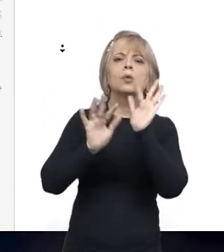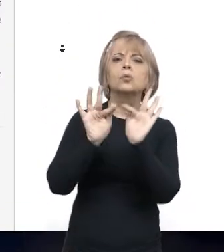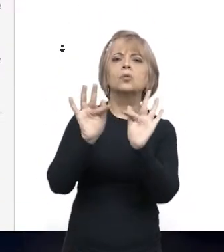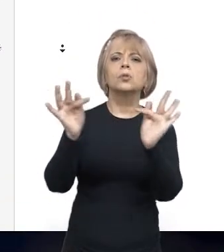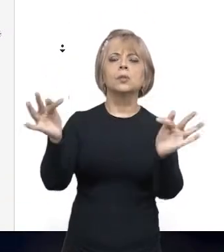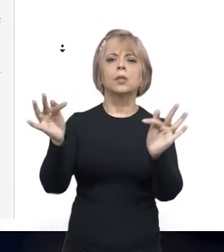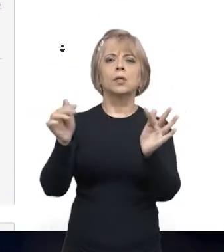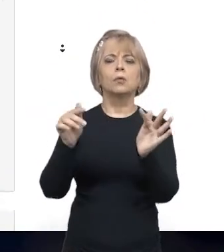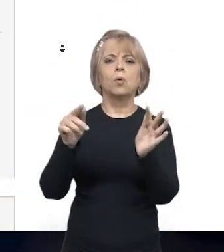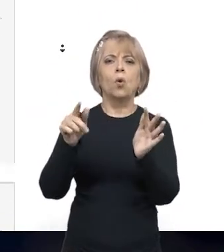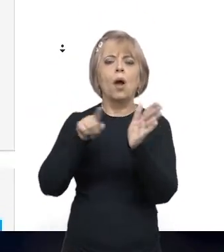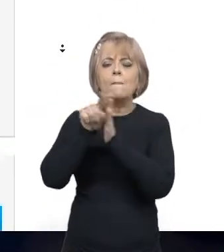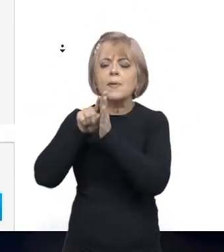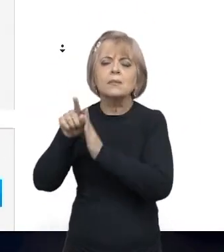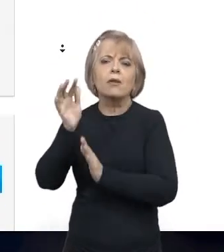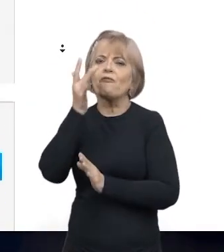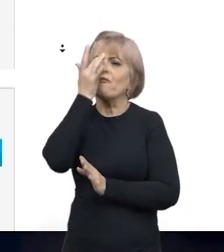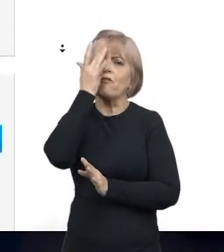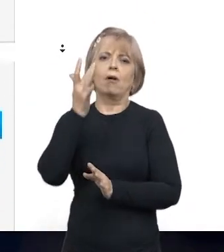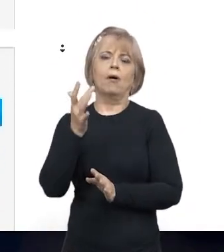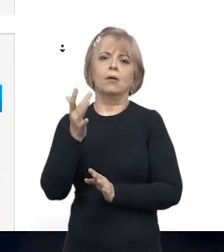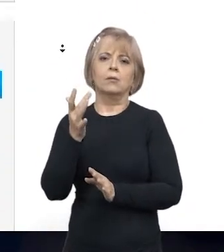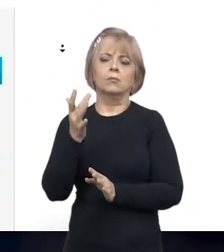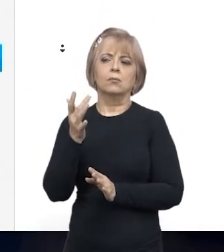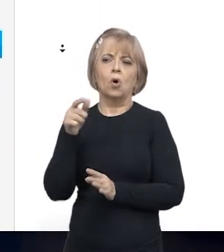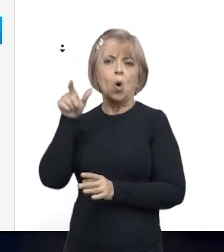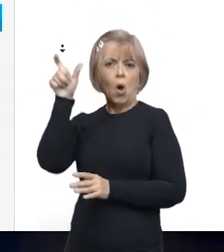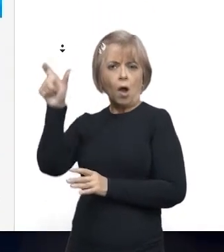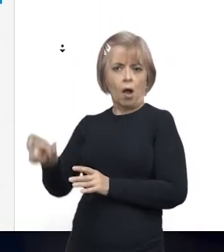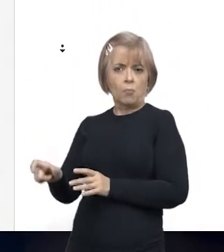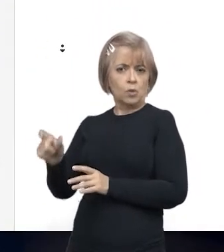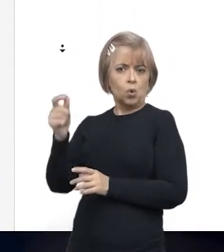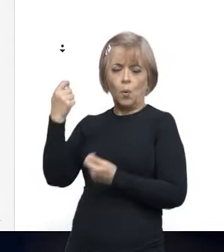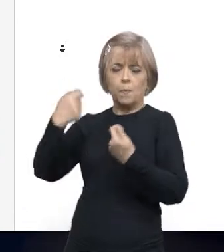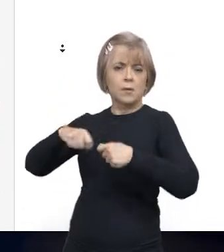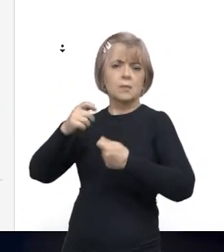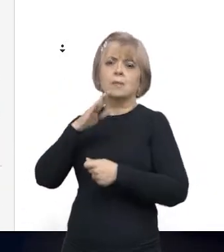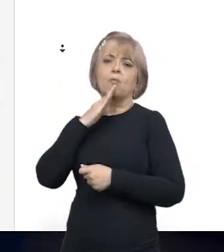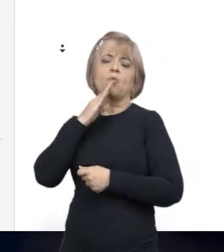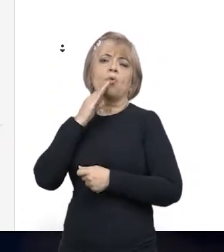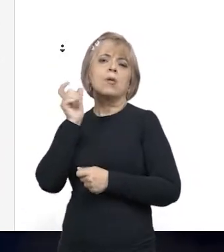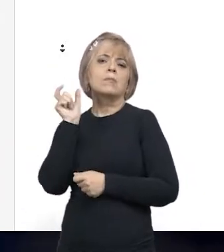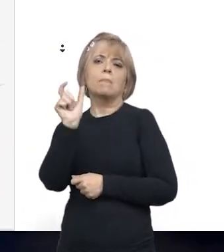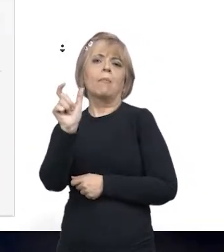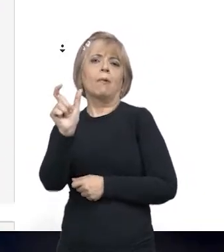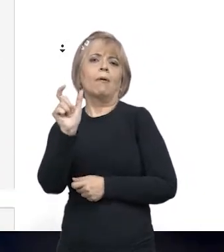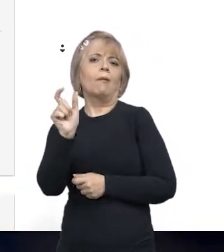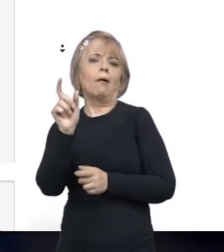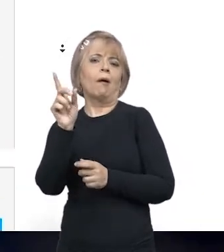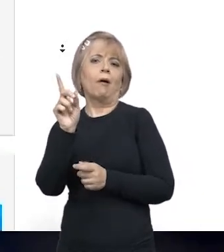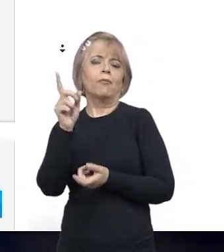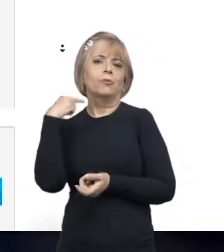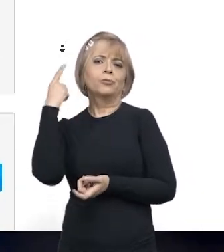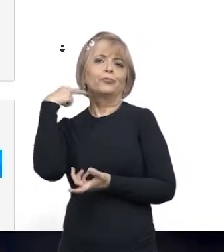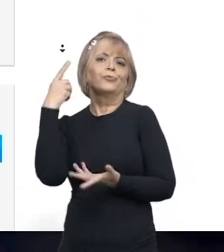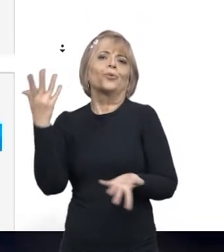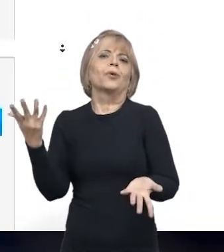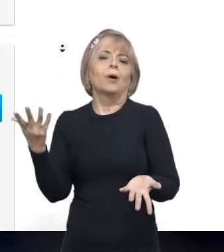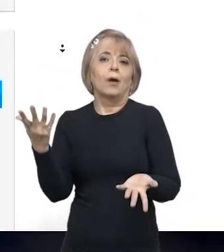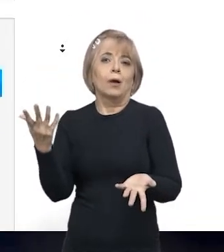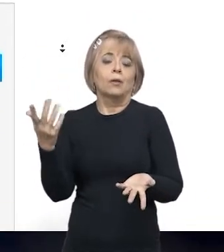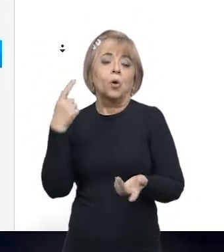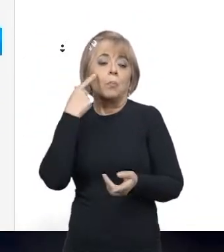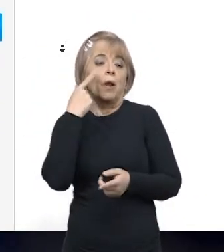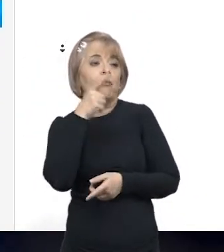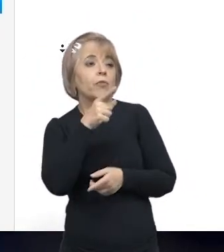pesquisa fácil. Então o consumidor ele não precisa ser especialista em direito, ele não precisa conhecer a matéria para acessar o site, verificar